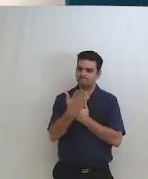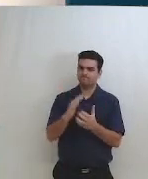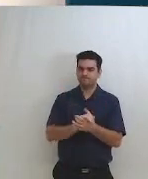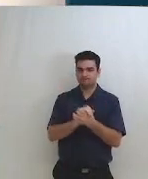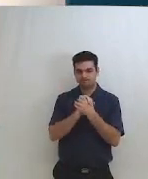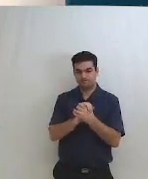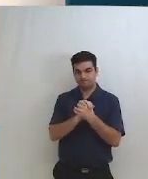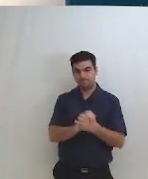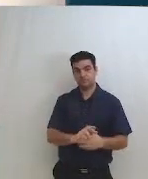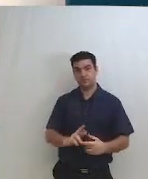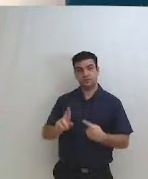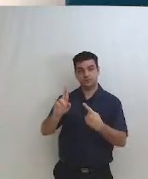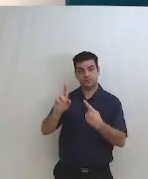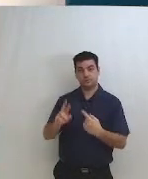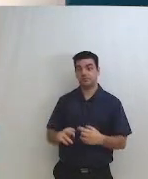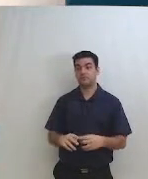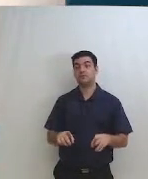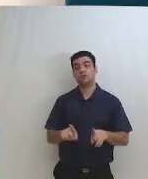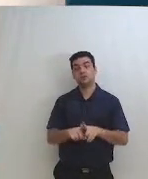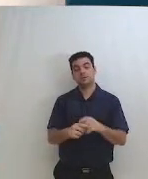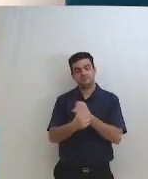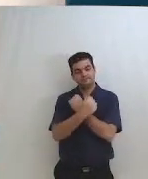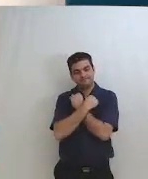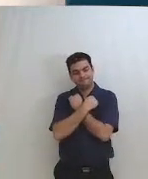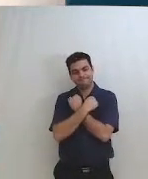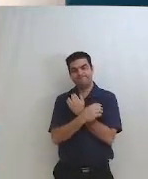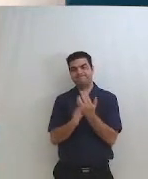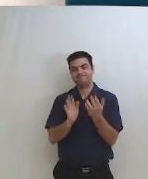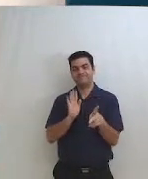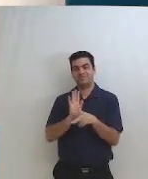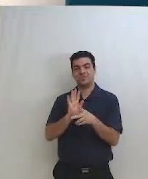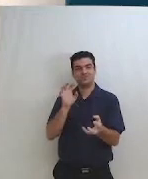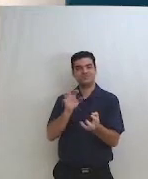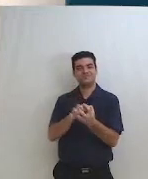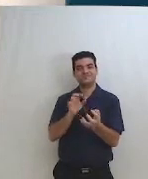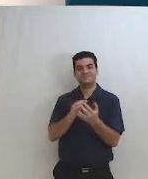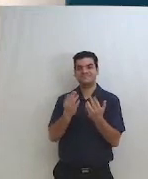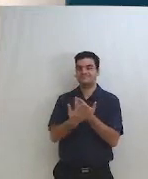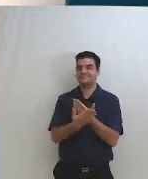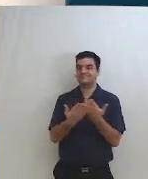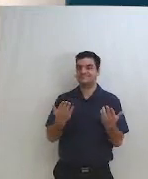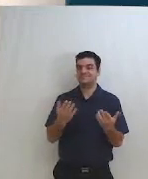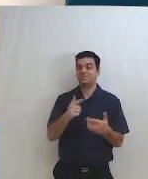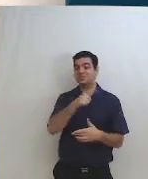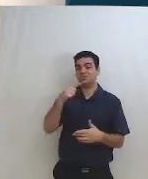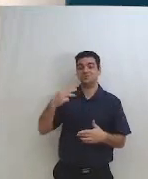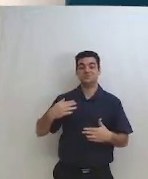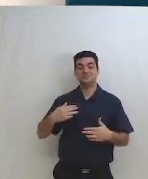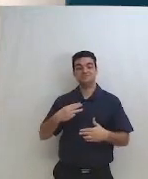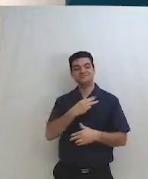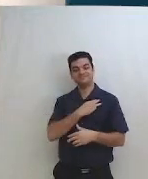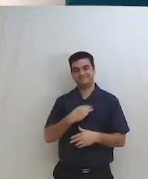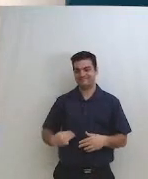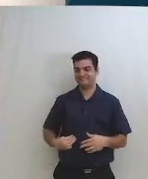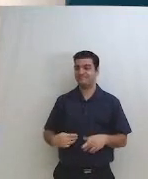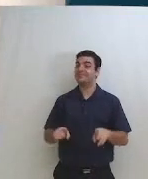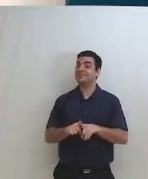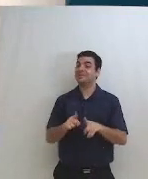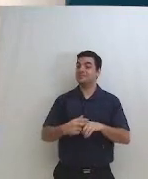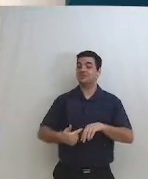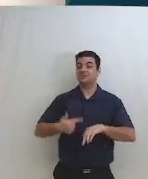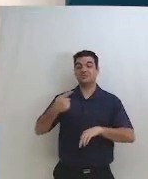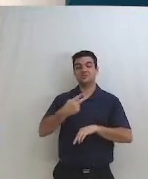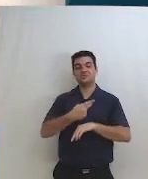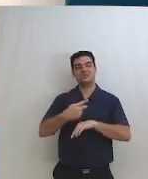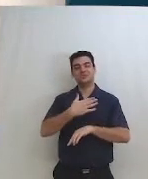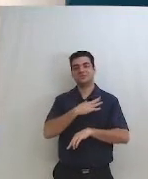quero levar minhas saudações pernambucanas, nordestinas, aqui para os demais ministros e para a subprocuradora-geral que aqui